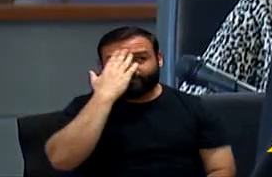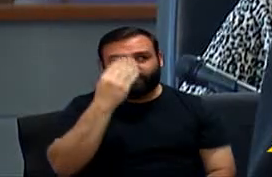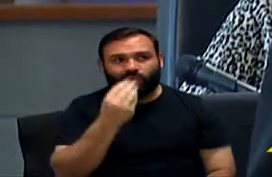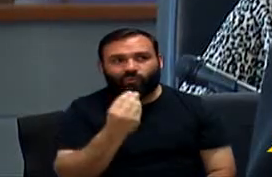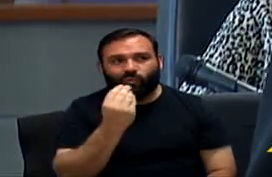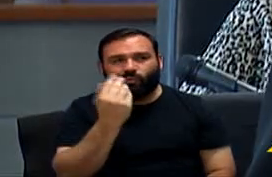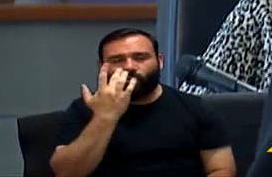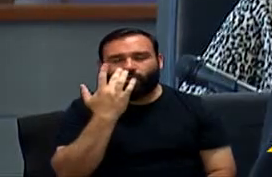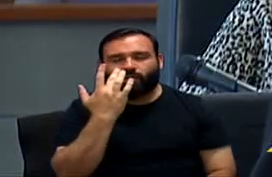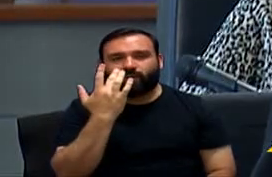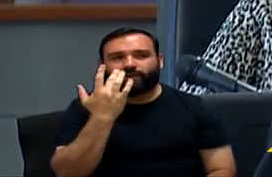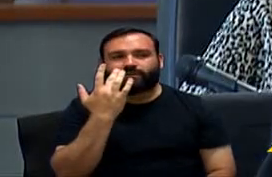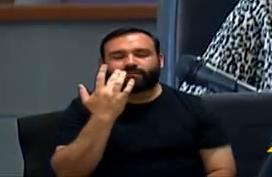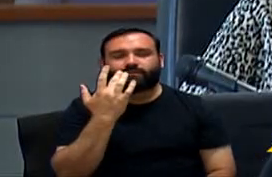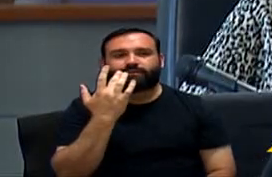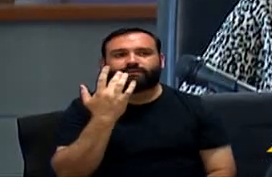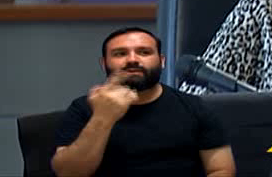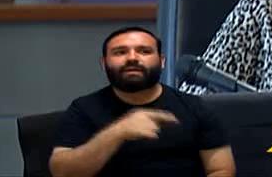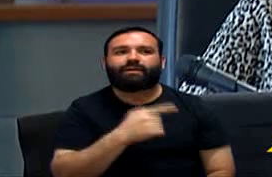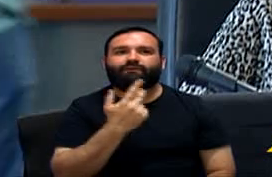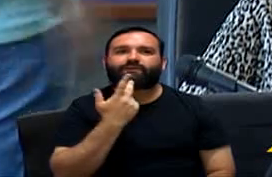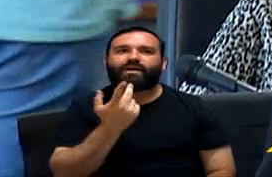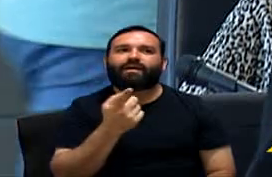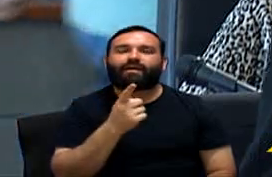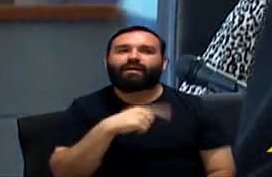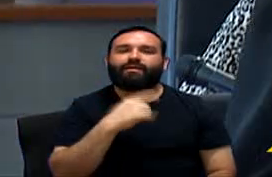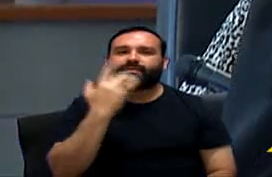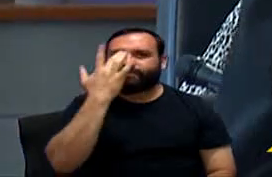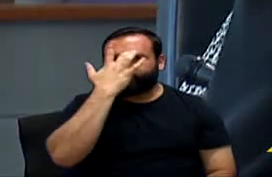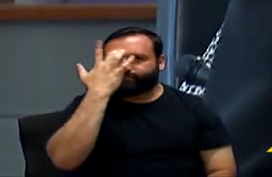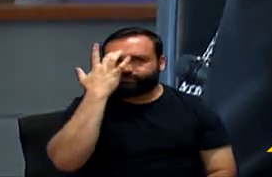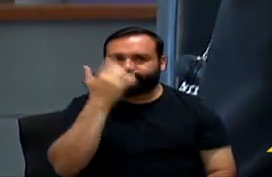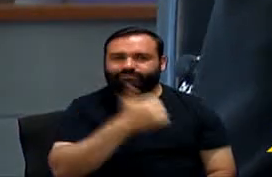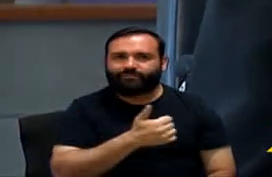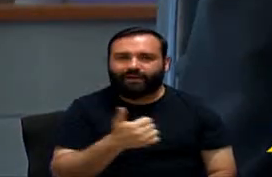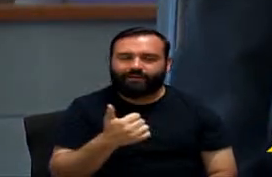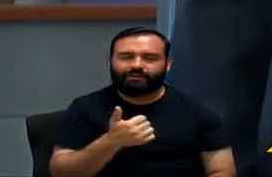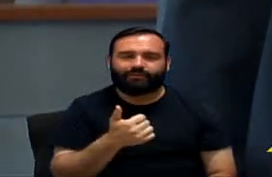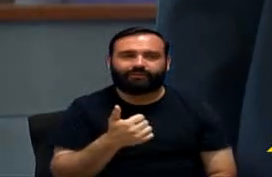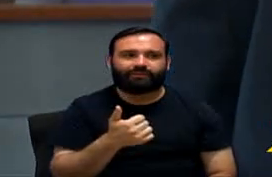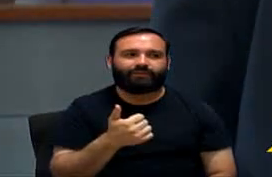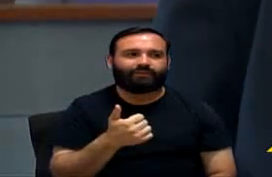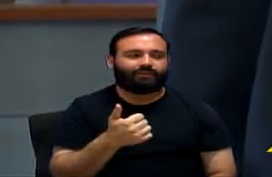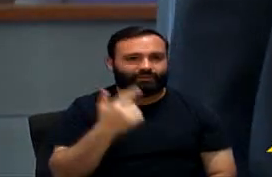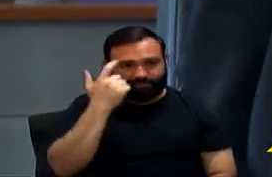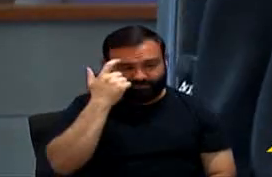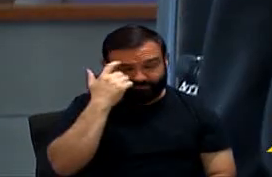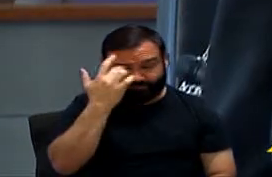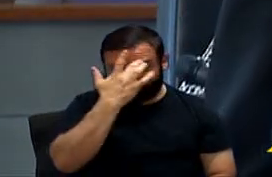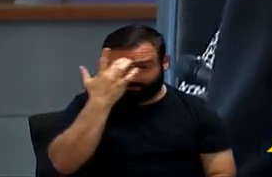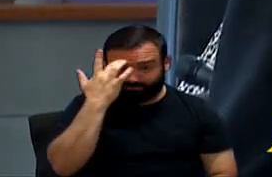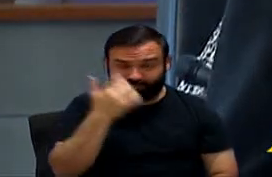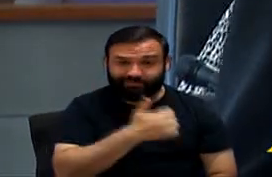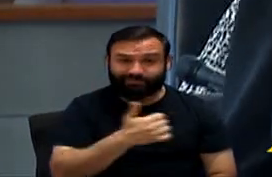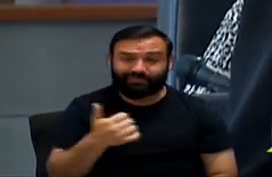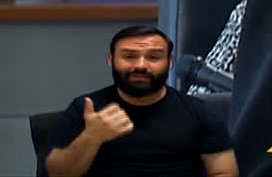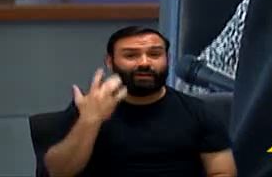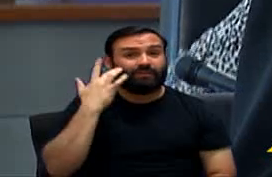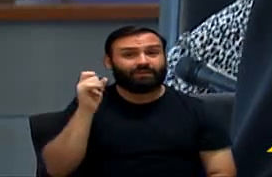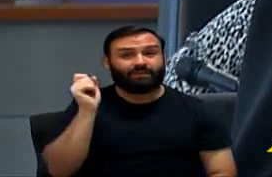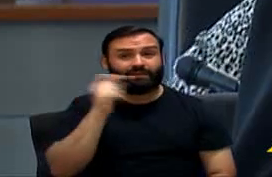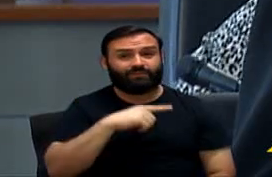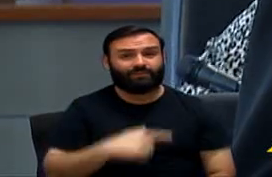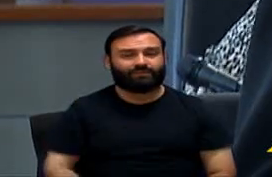uma pessoa que se diz sã de sã de como é que chama de cabeças eu acho